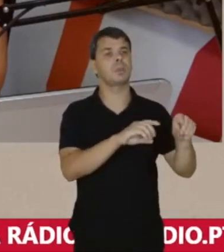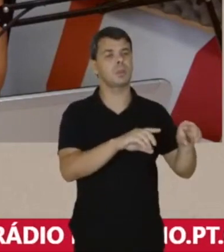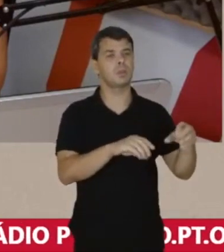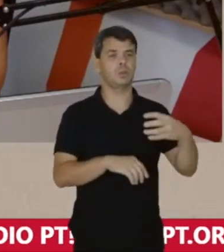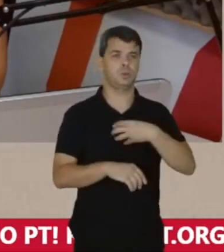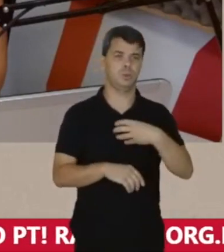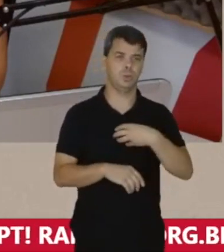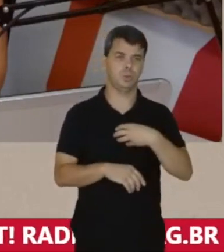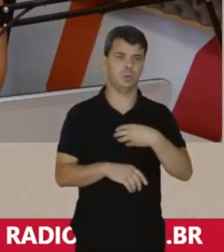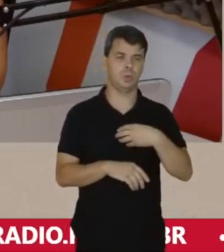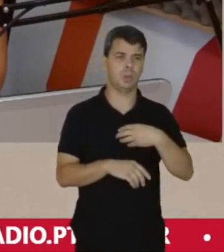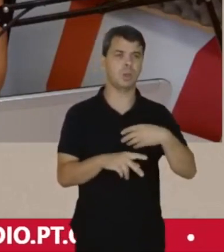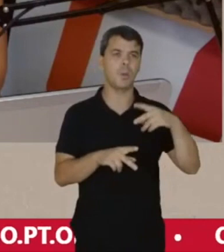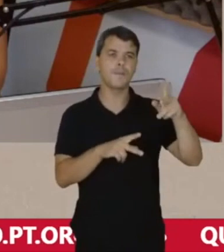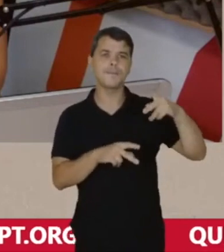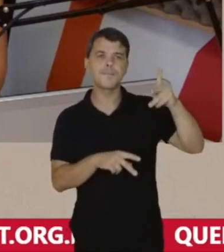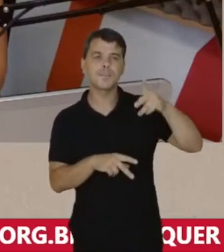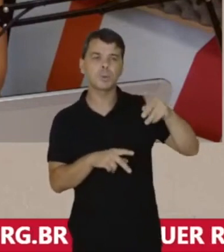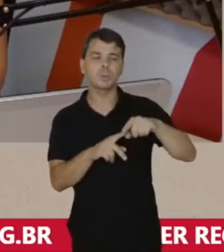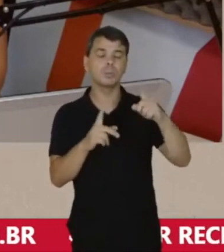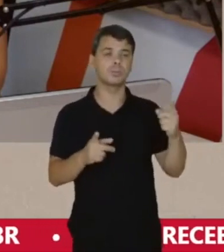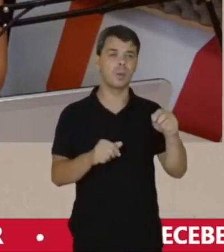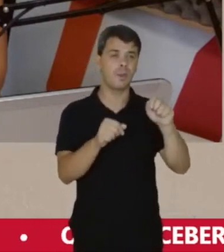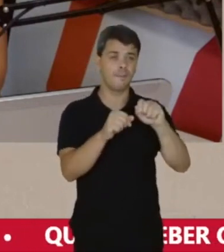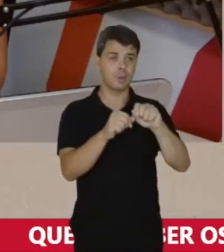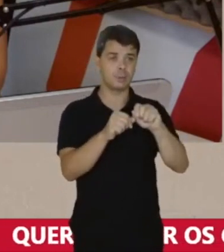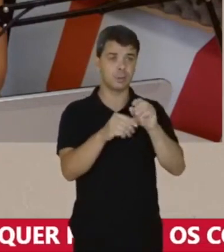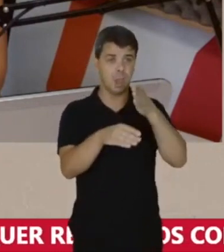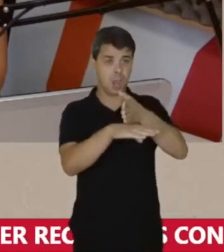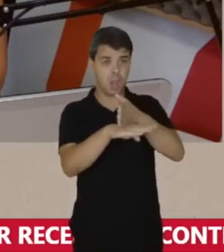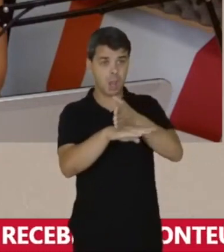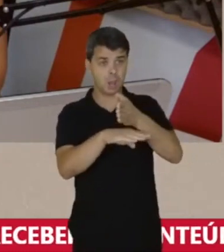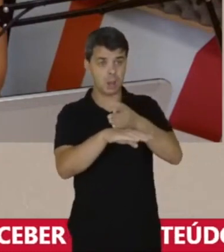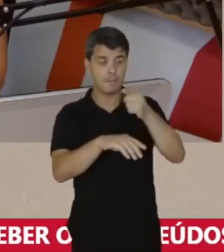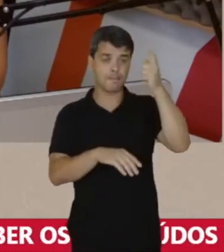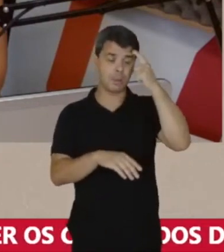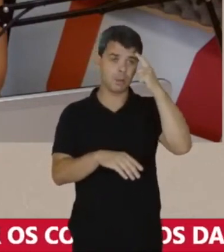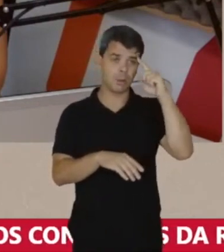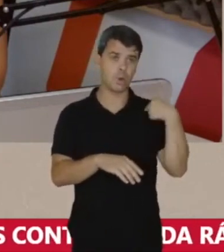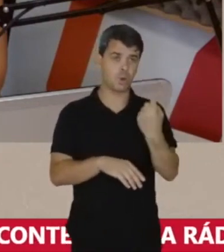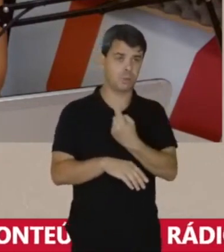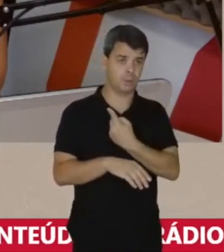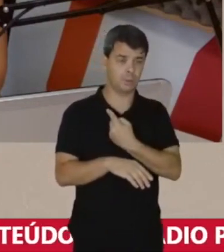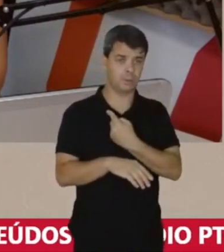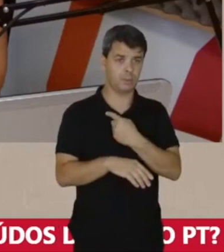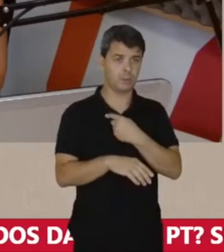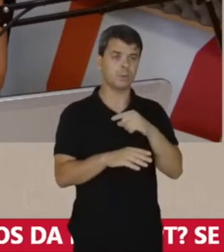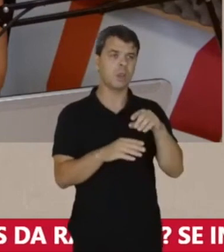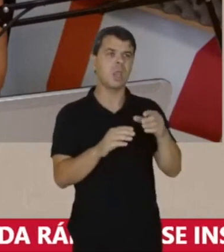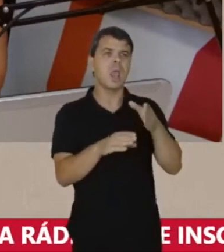sentido da perspectiva política é que me fez engajar, né, e pensar, olha, nós temos que incidir também no